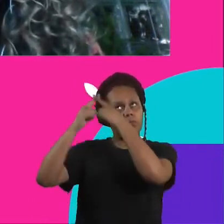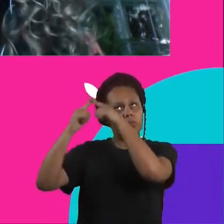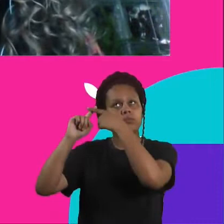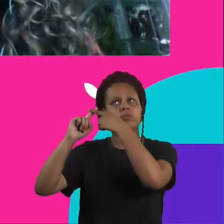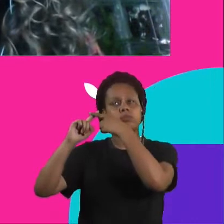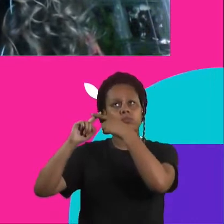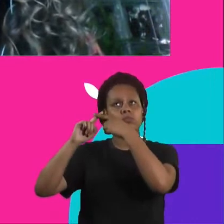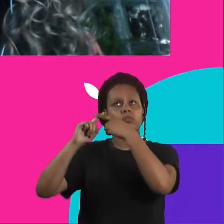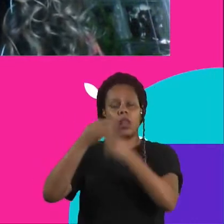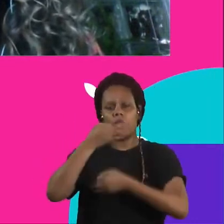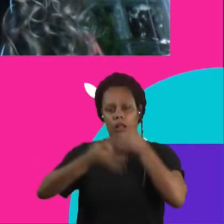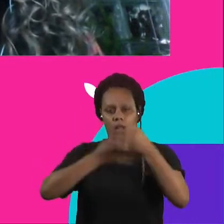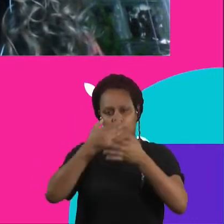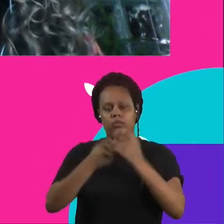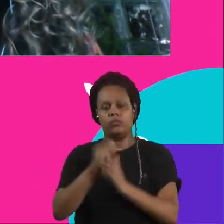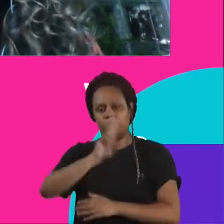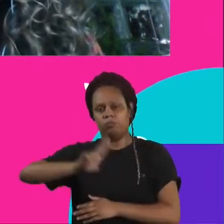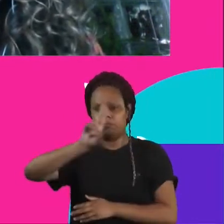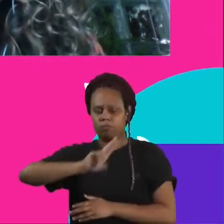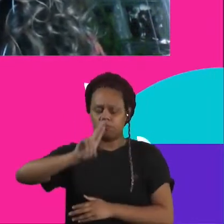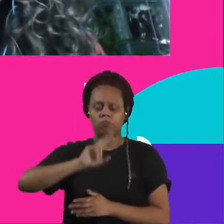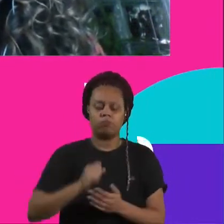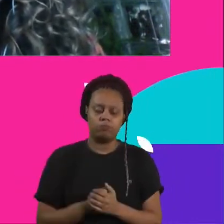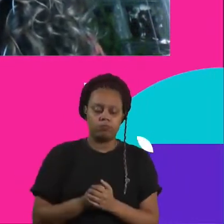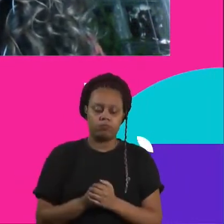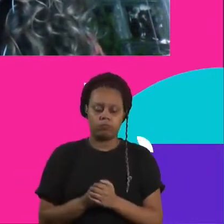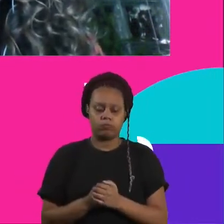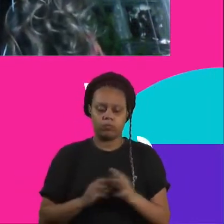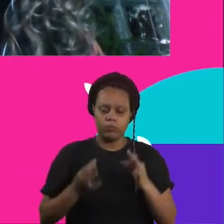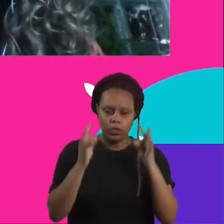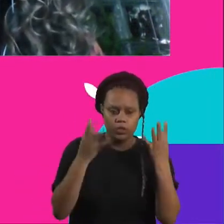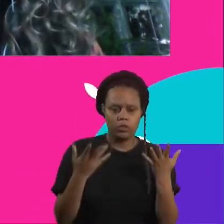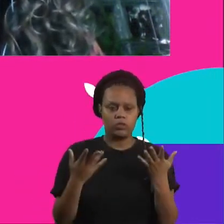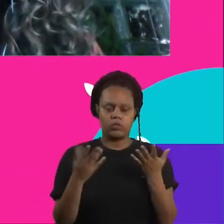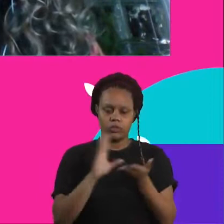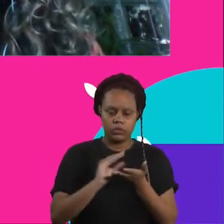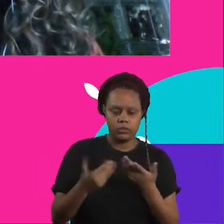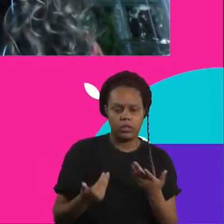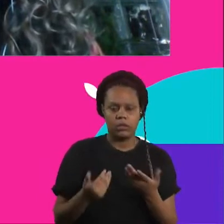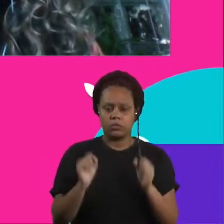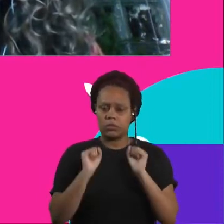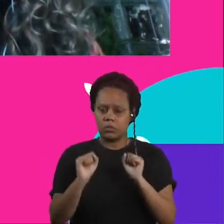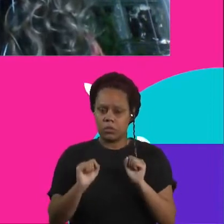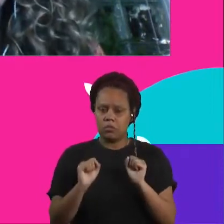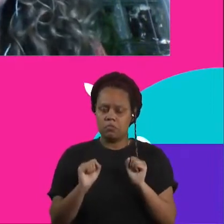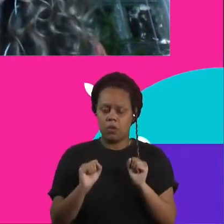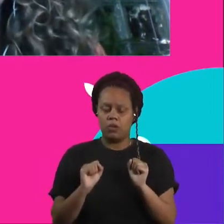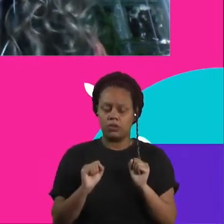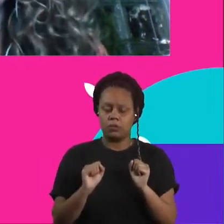gente aprende a usar os dados e as tecnologias que estão ao nosso dispor, eu acredito que a gente possa, sim, fazer um uso mais positivo